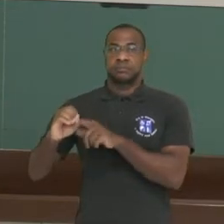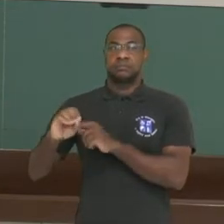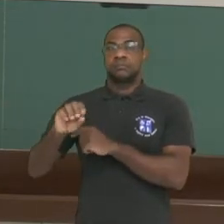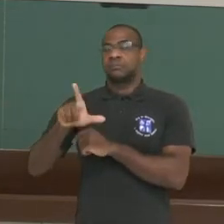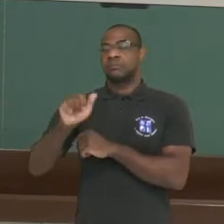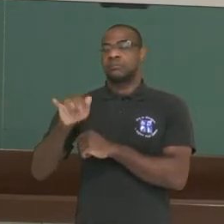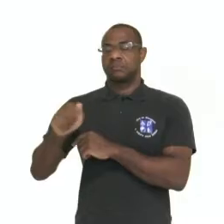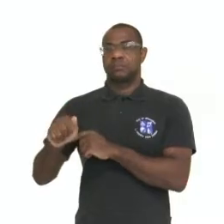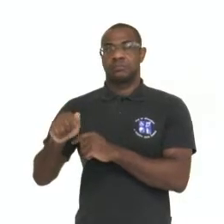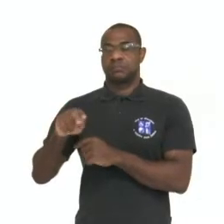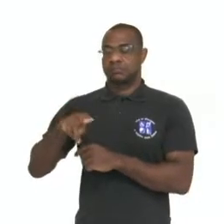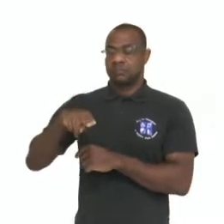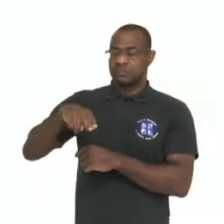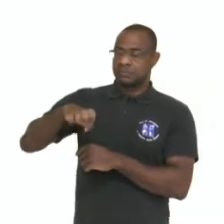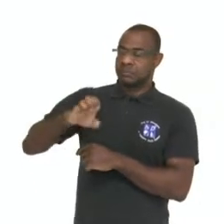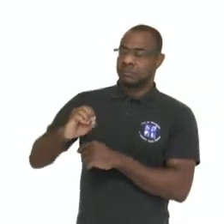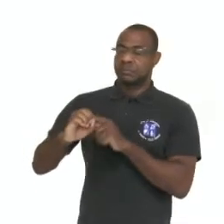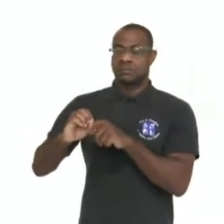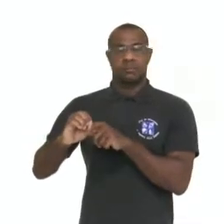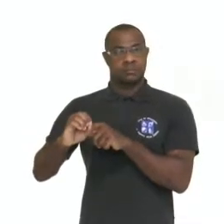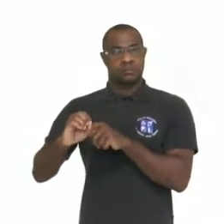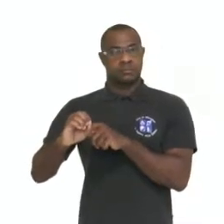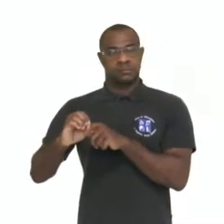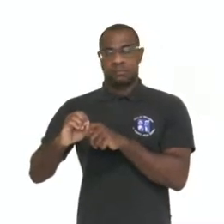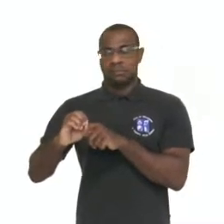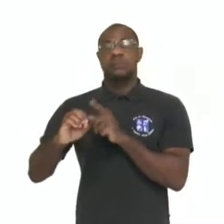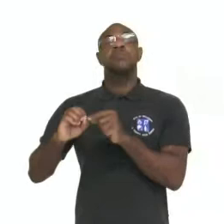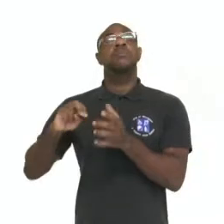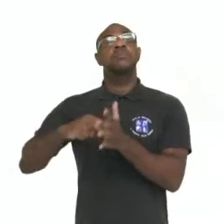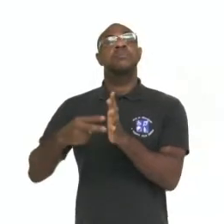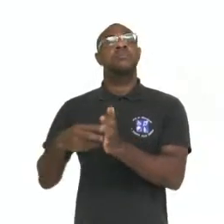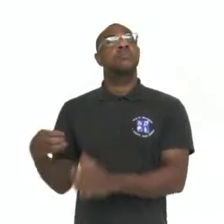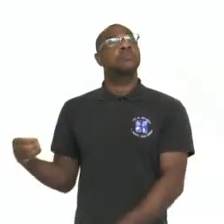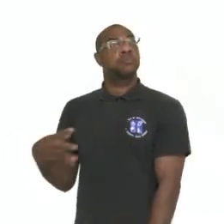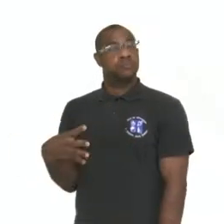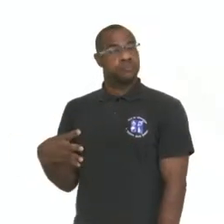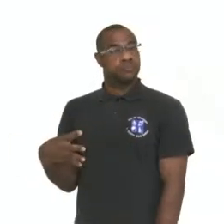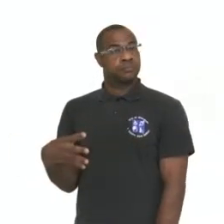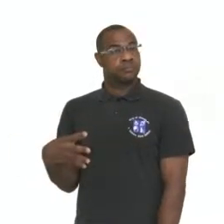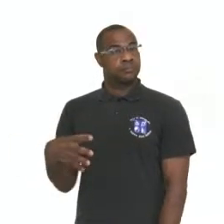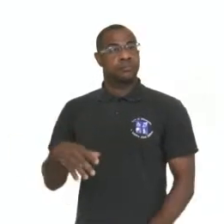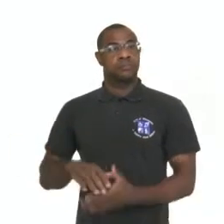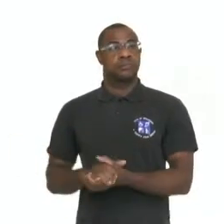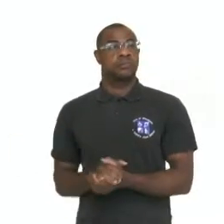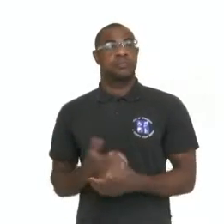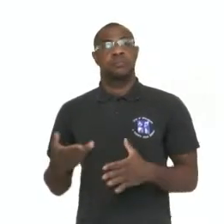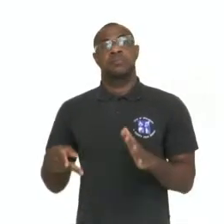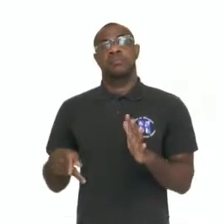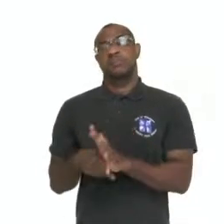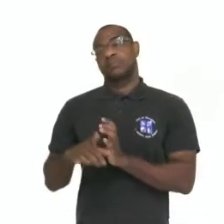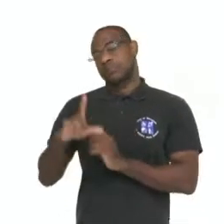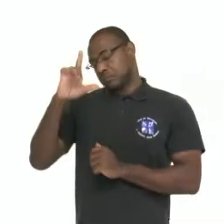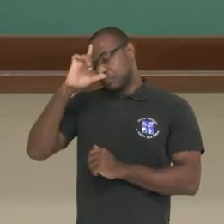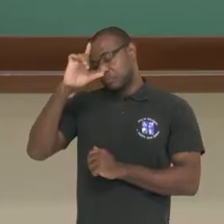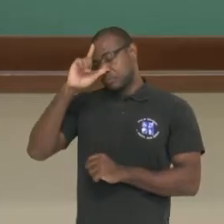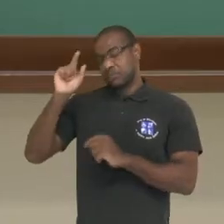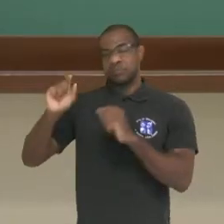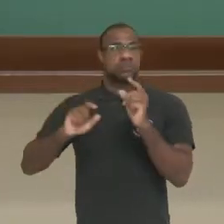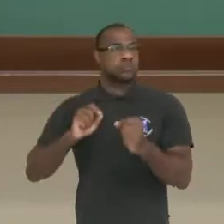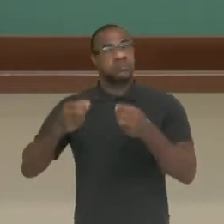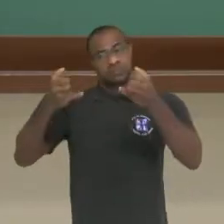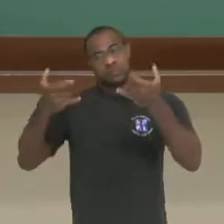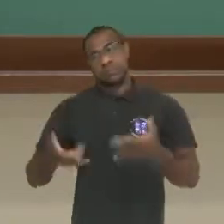significa novo. Um novo romano? Um novo latim, professor? Sim. Aliás, o próprio latim, que era